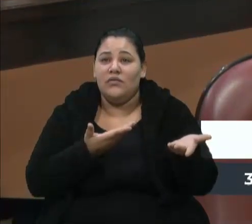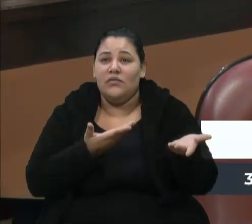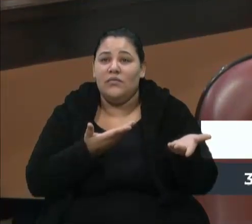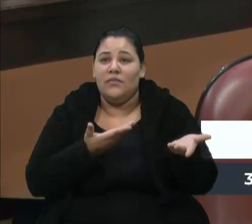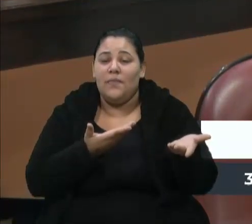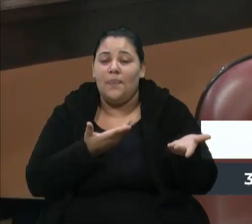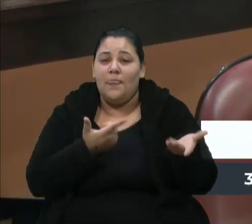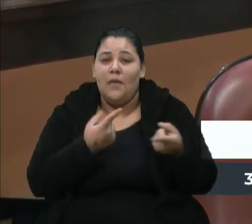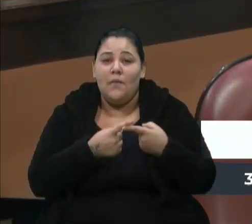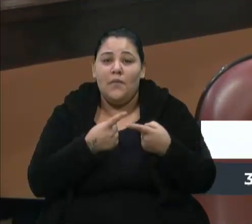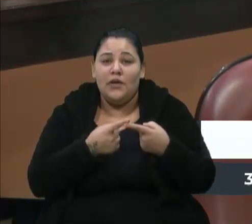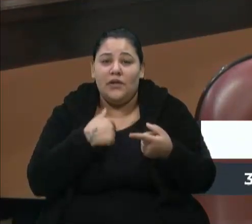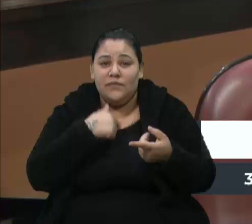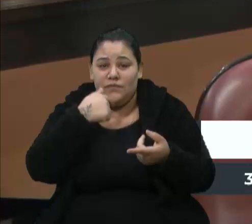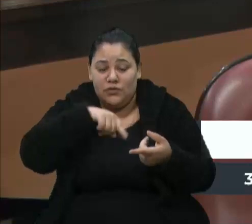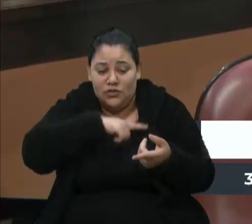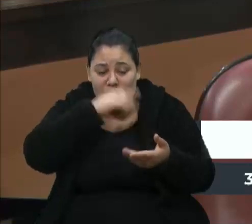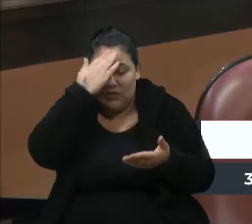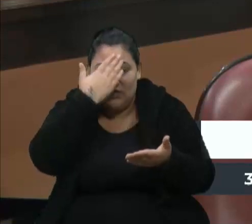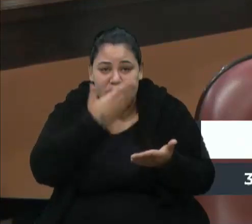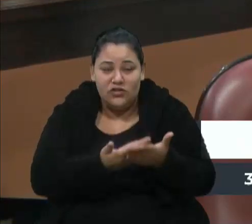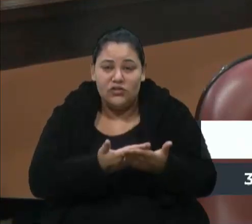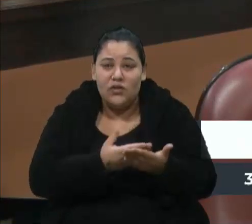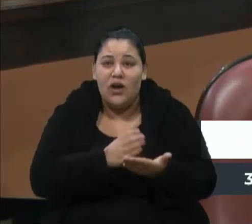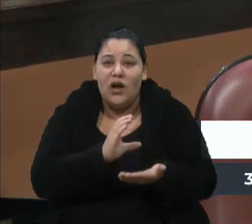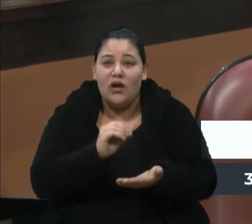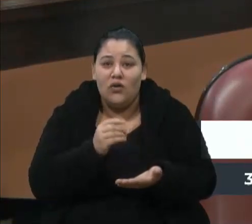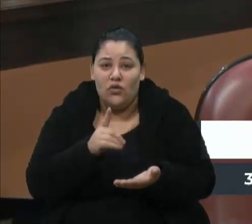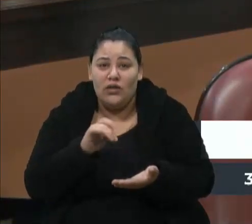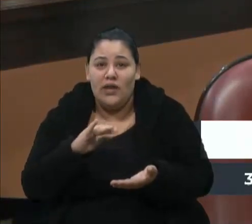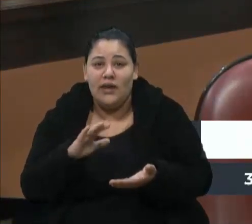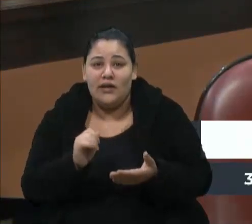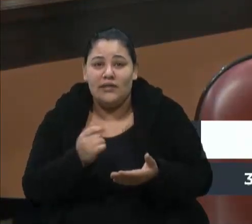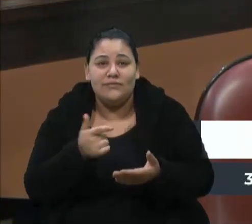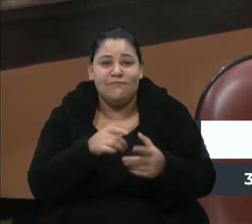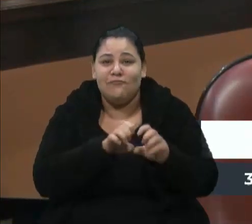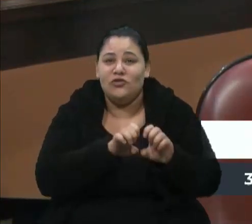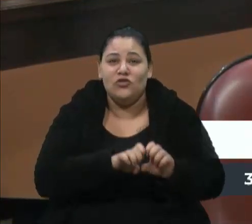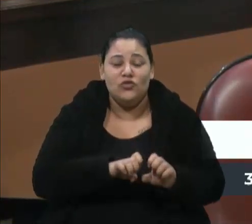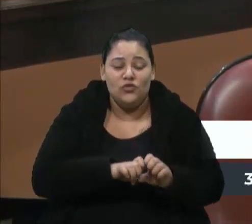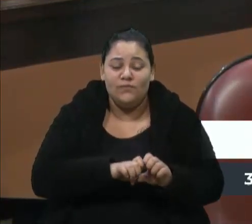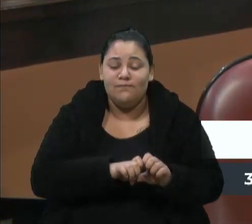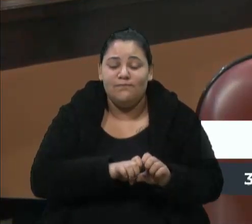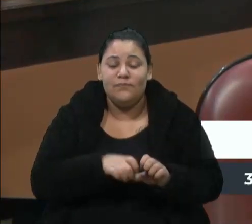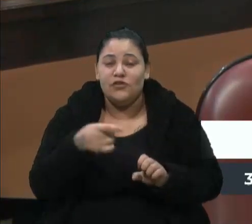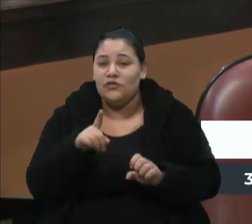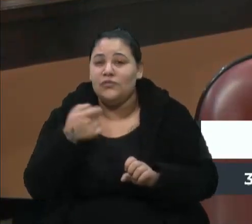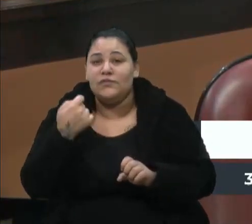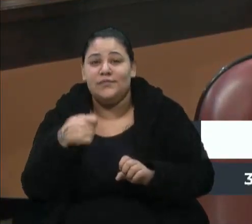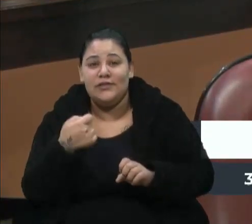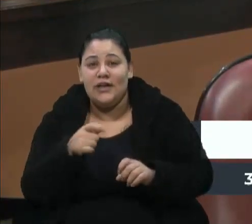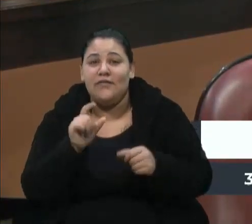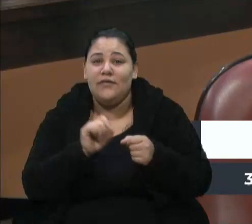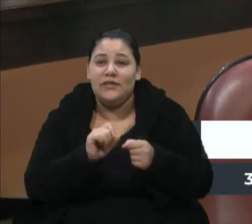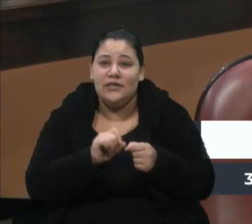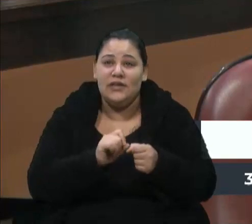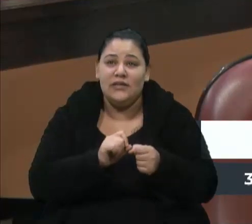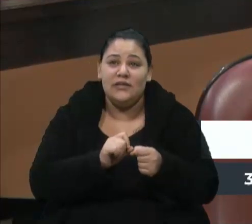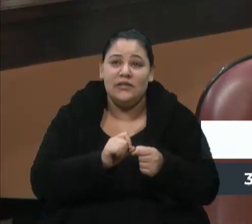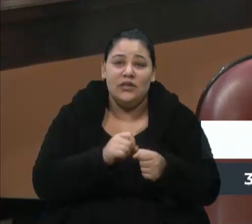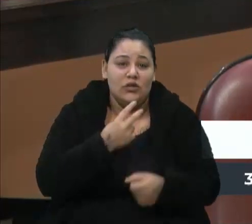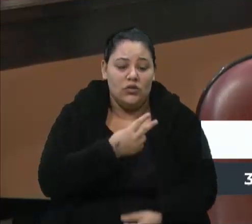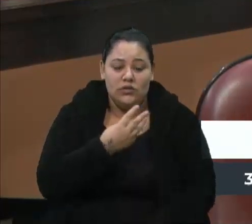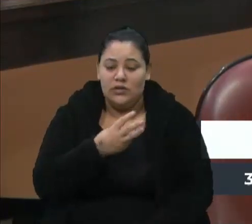confiança, porque a Codeca se estruture, senão novamente vamos ter que fazer pequenos aportes, 2, 3, 5 milhões,